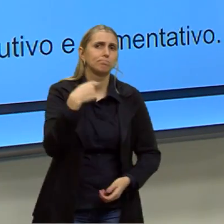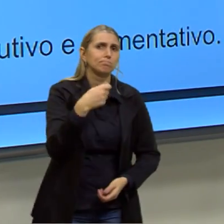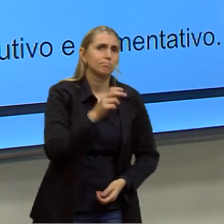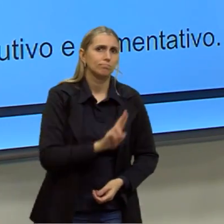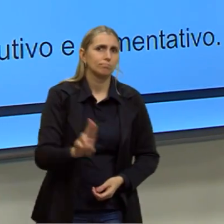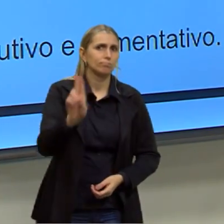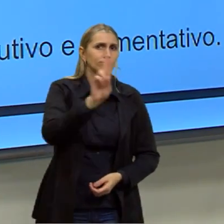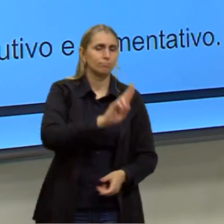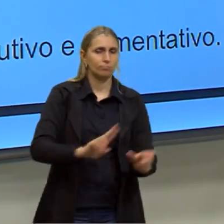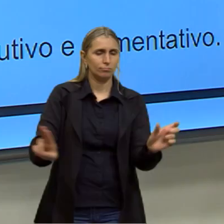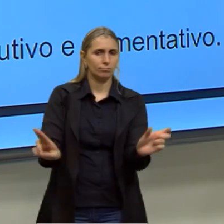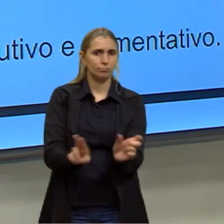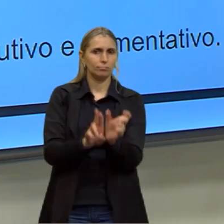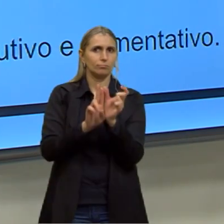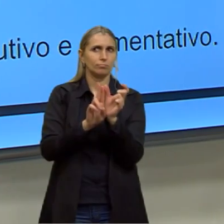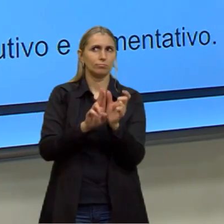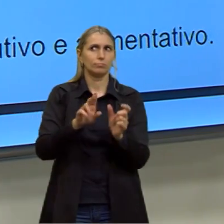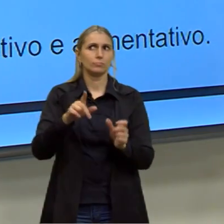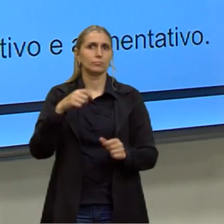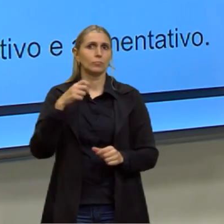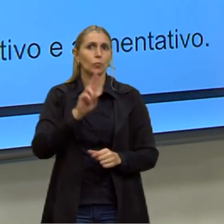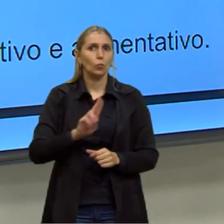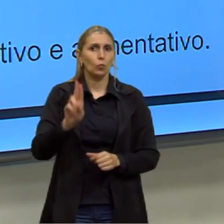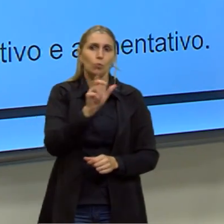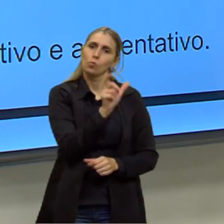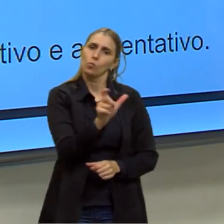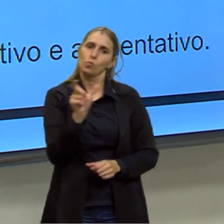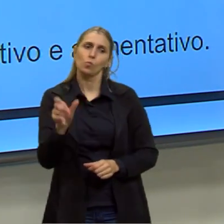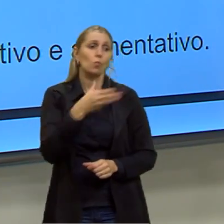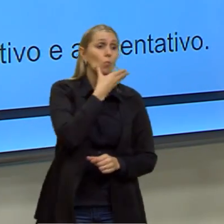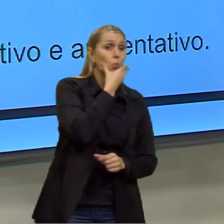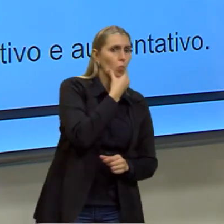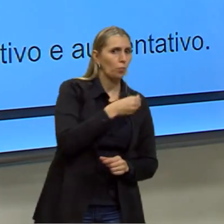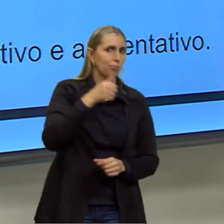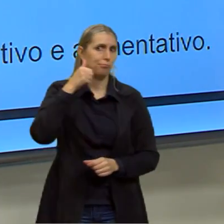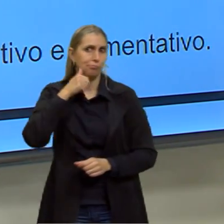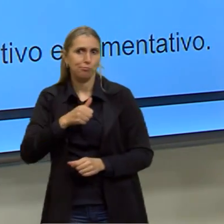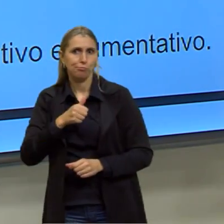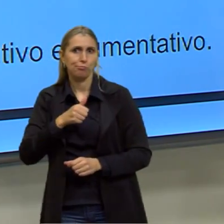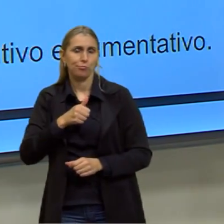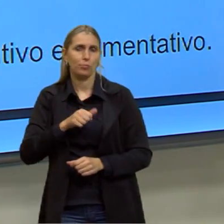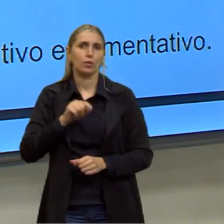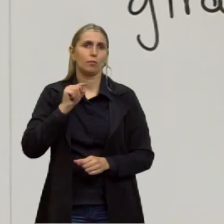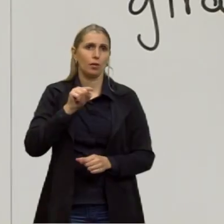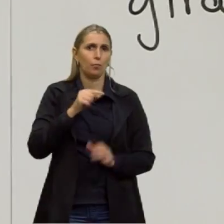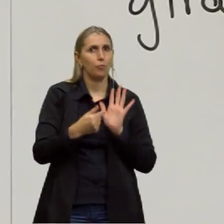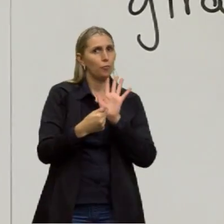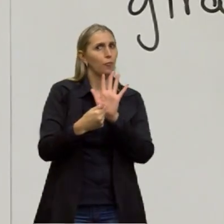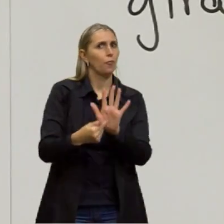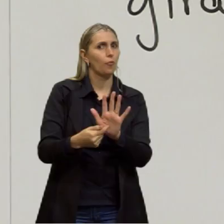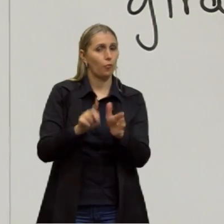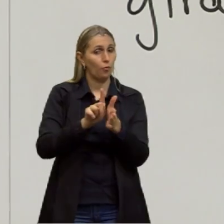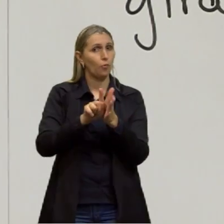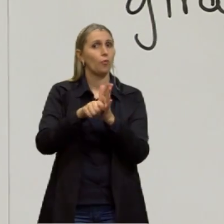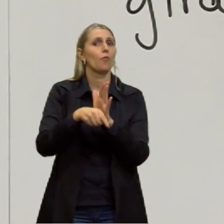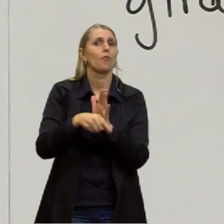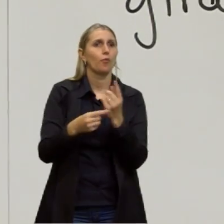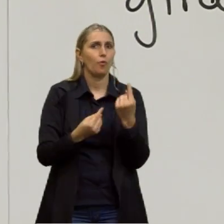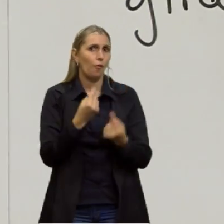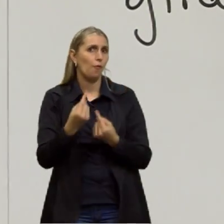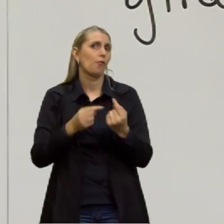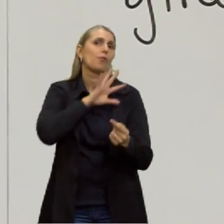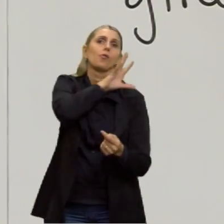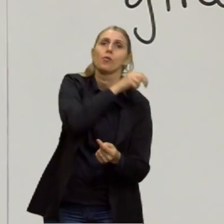precisar usar substantivo alex precisar os as palavras macho e fêmea para determinar o gênero de